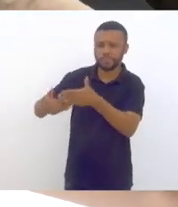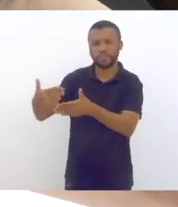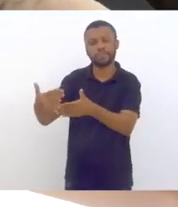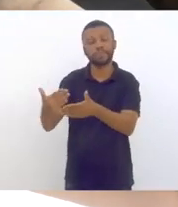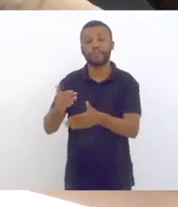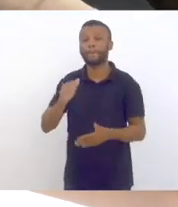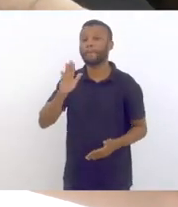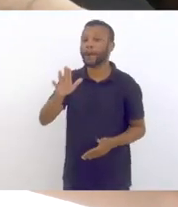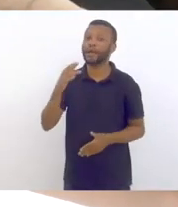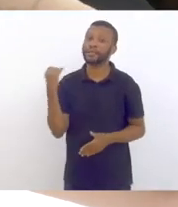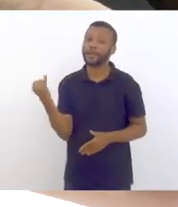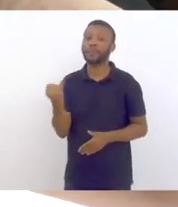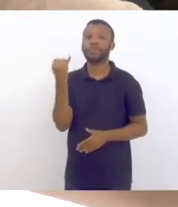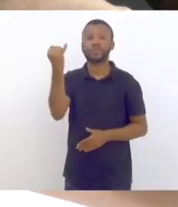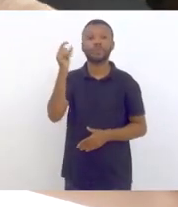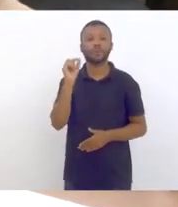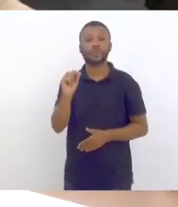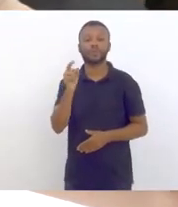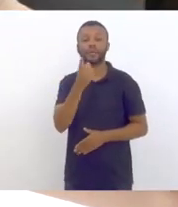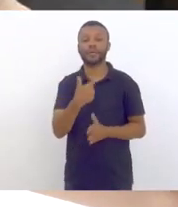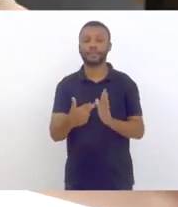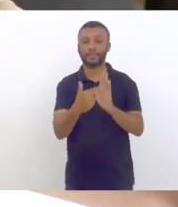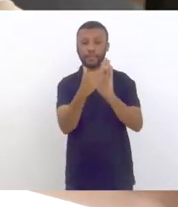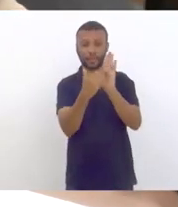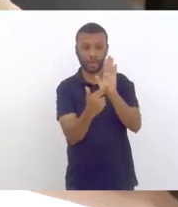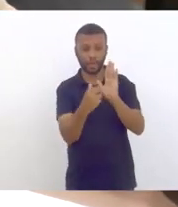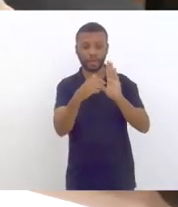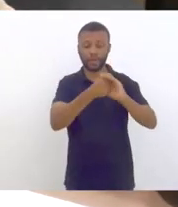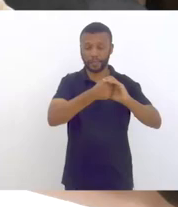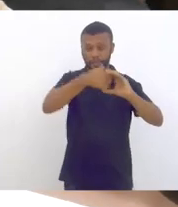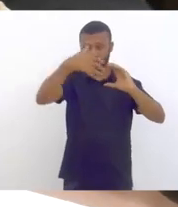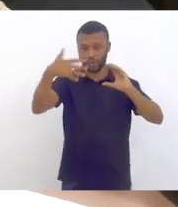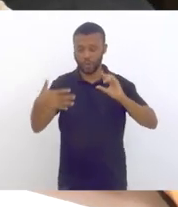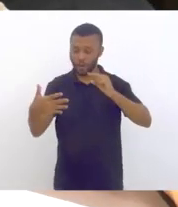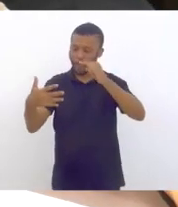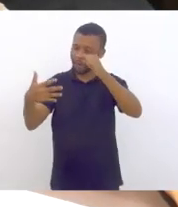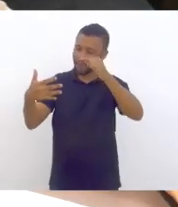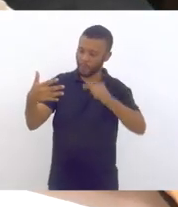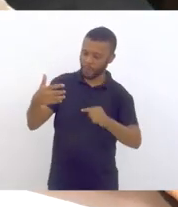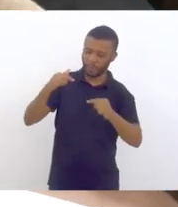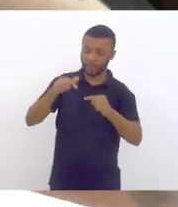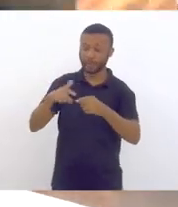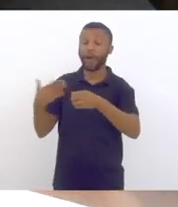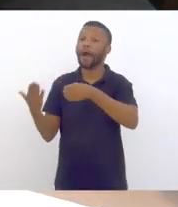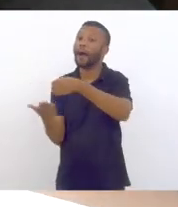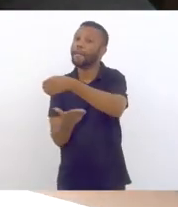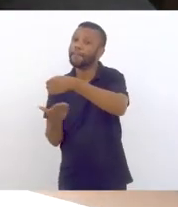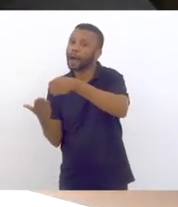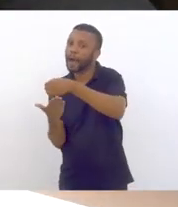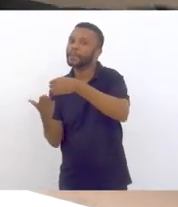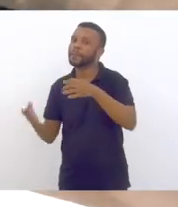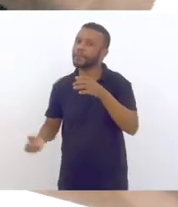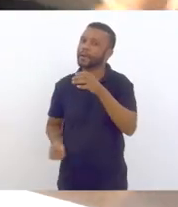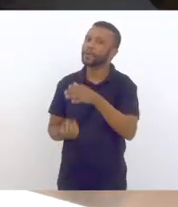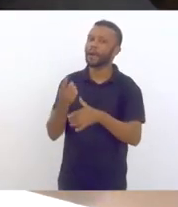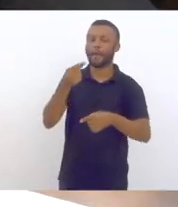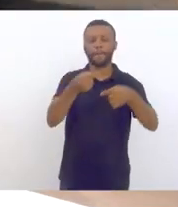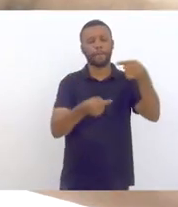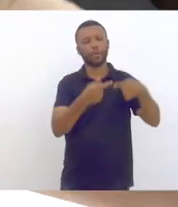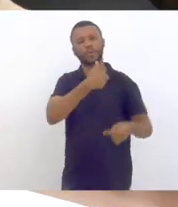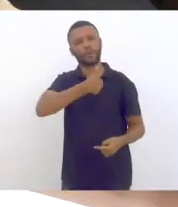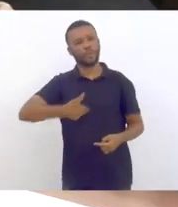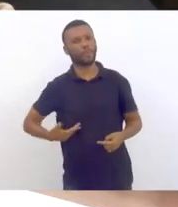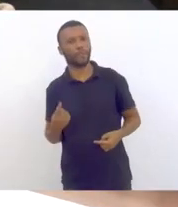fundamental que esses critérios presentes sejam norteadores vetores de políticas públicas adequadas e